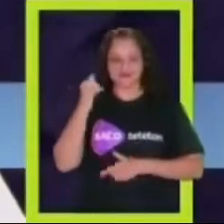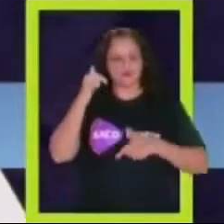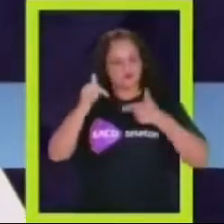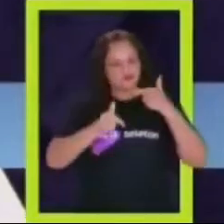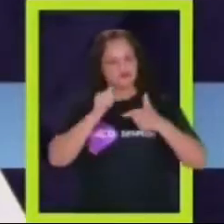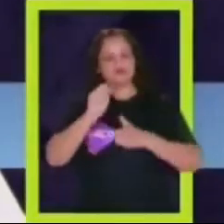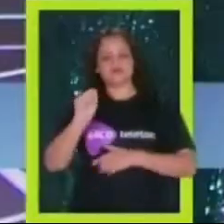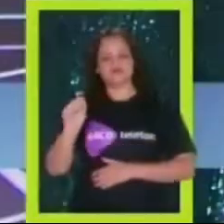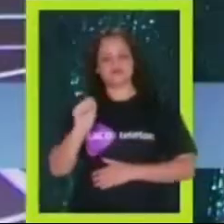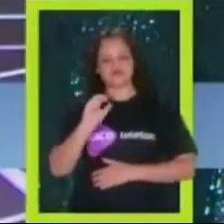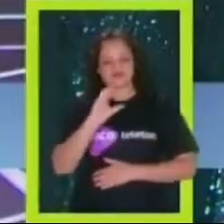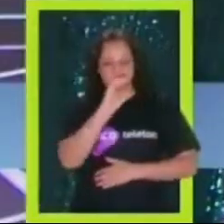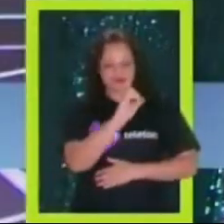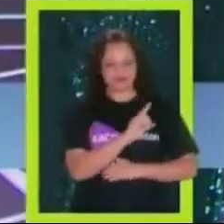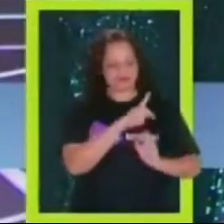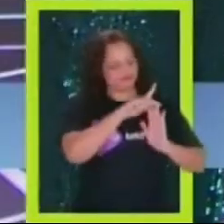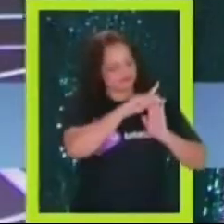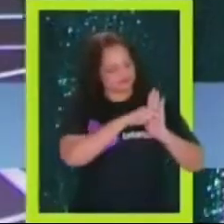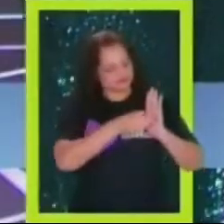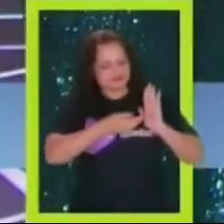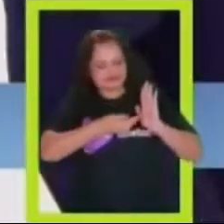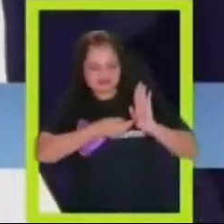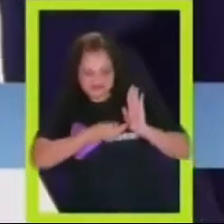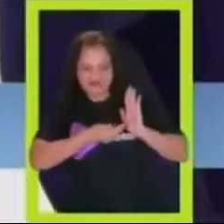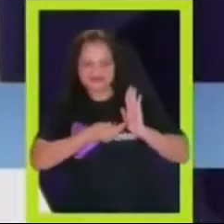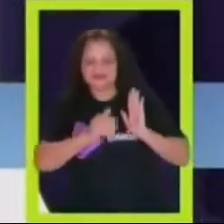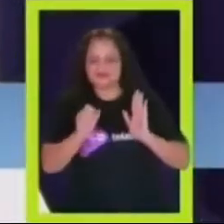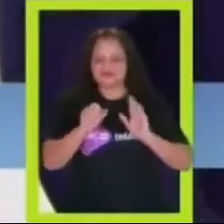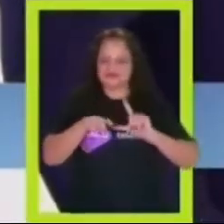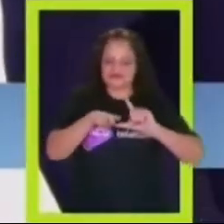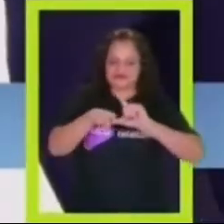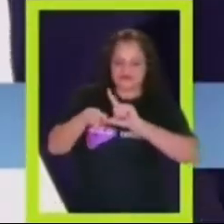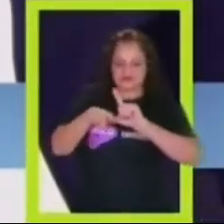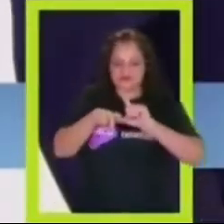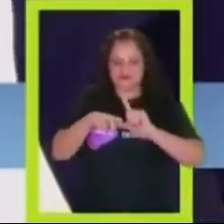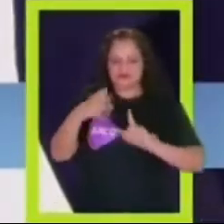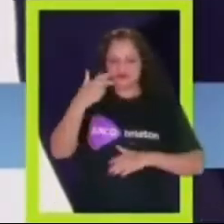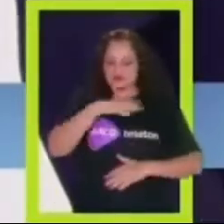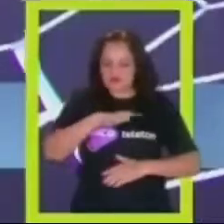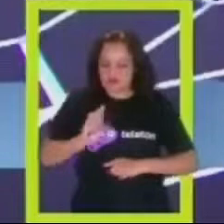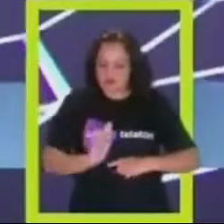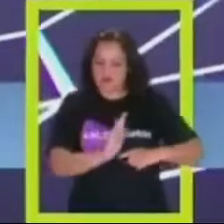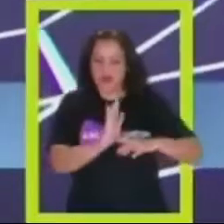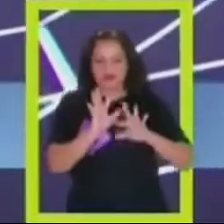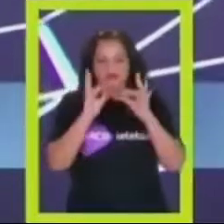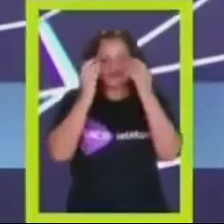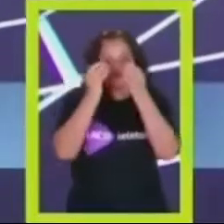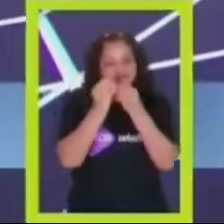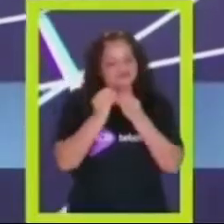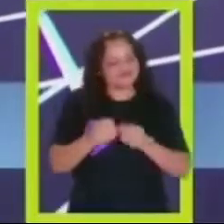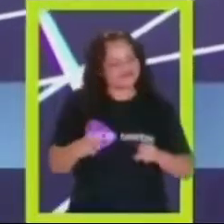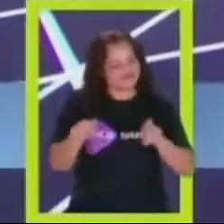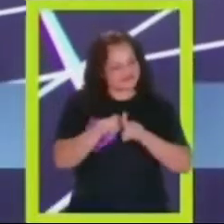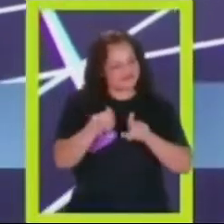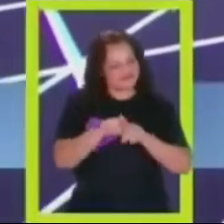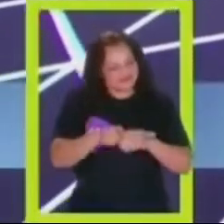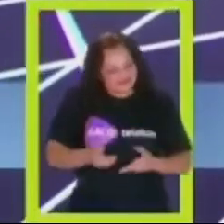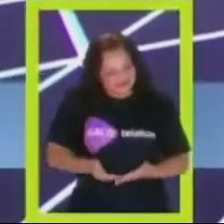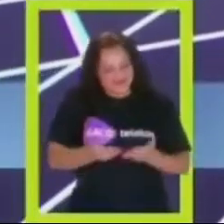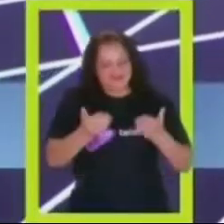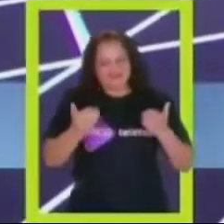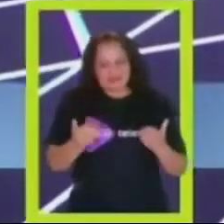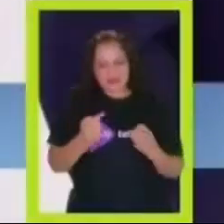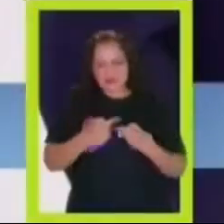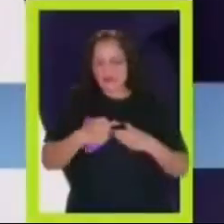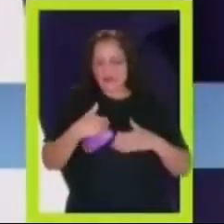da importância do projeto do Teleton, não só as crianças são ajudadas, mas as famílias dessas crianças também que passam por